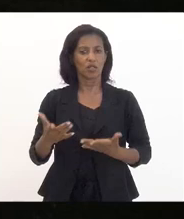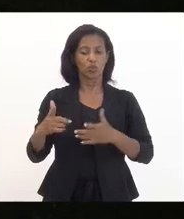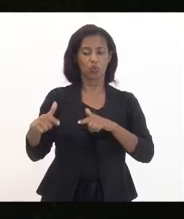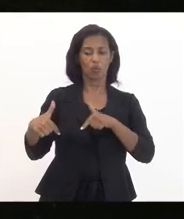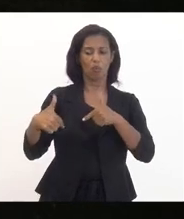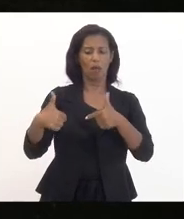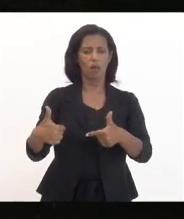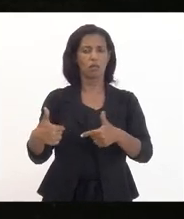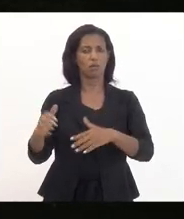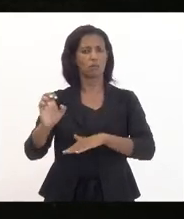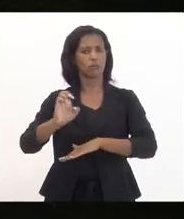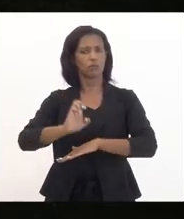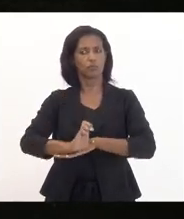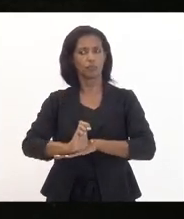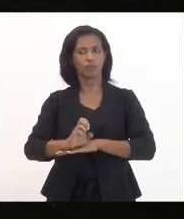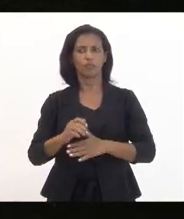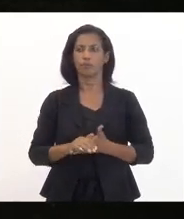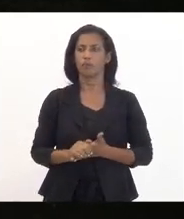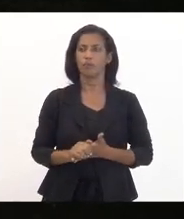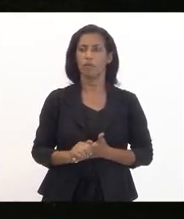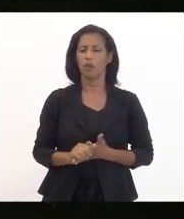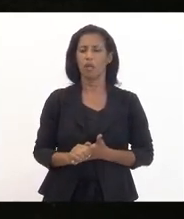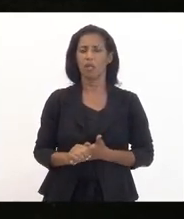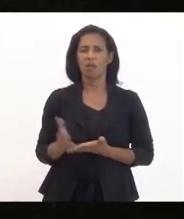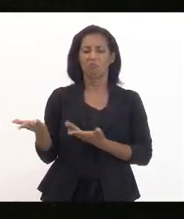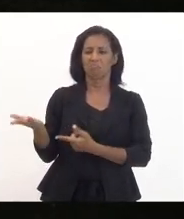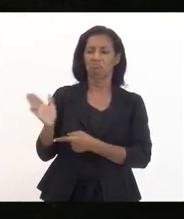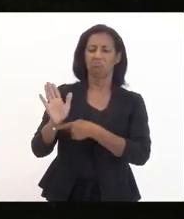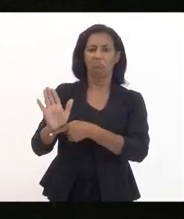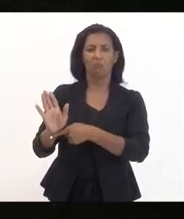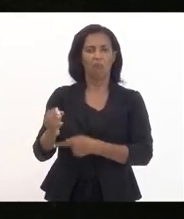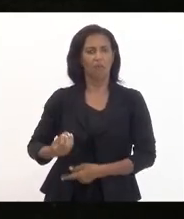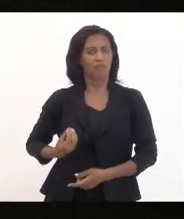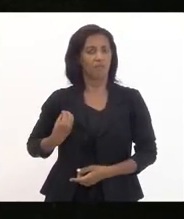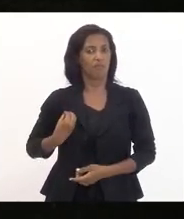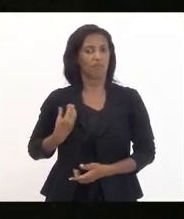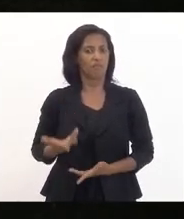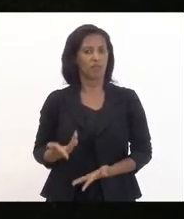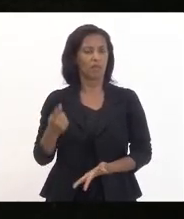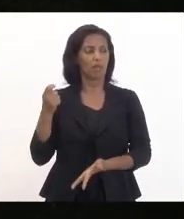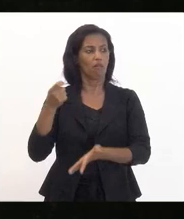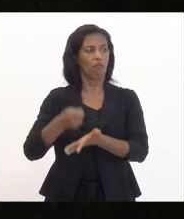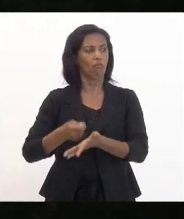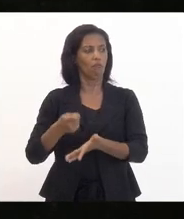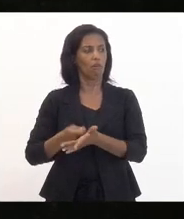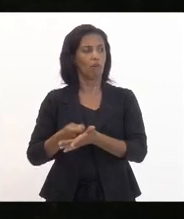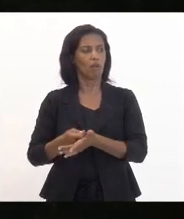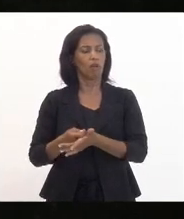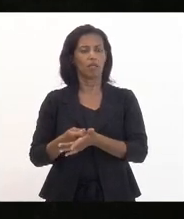ação de Estado que não privilegia a vida e a garantia de